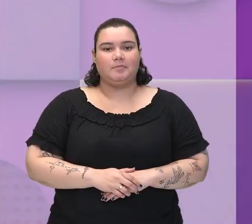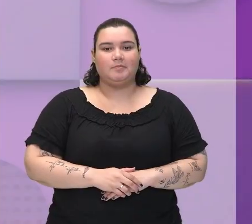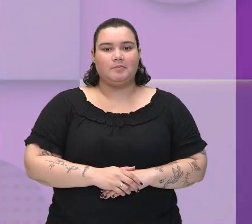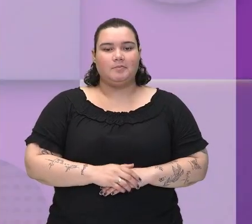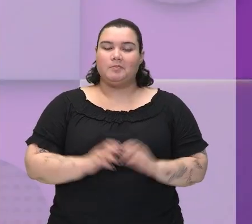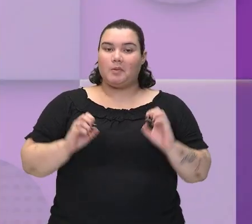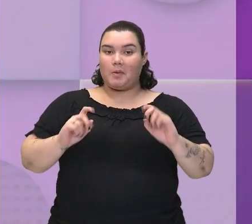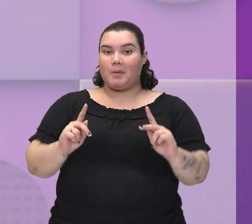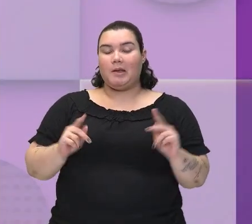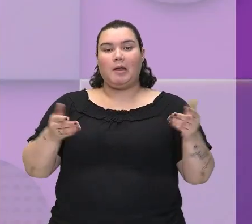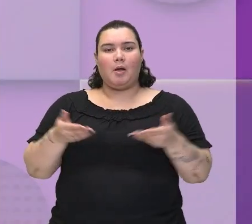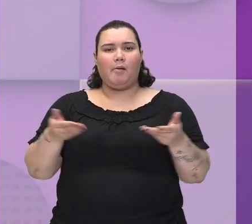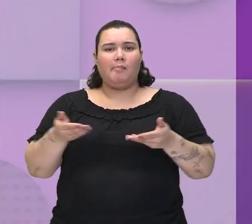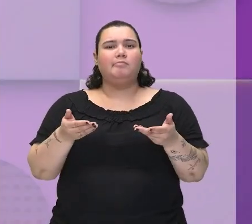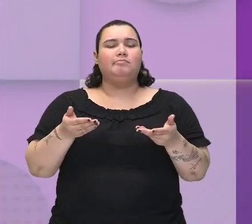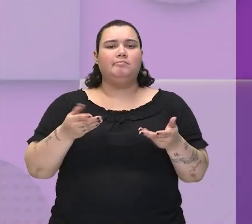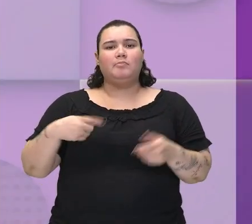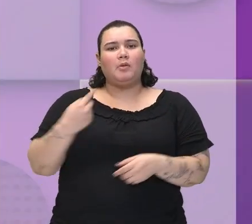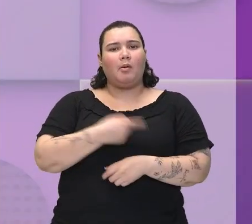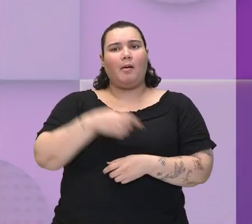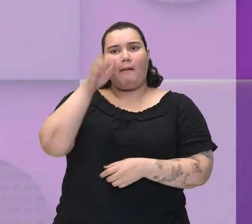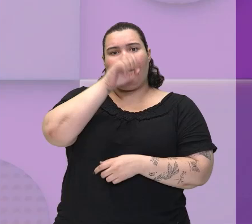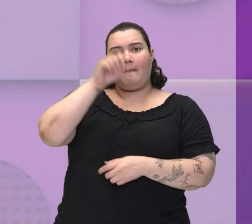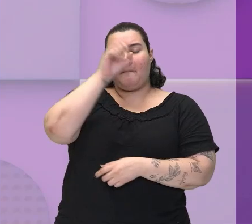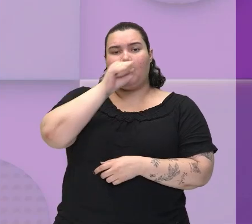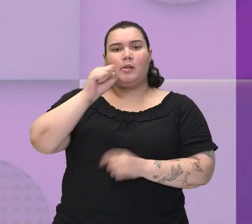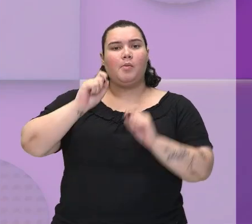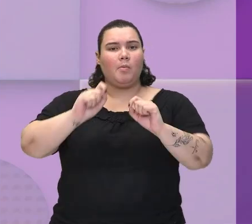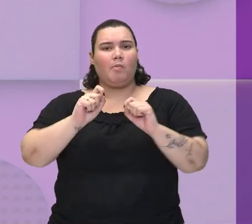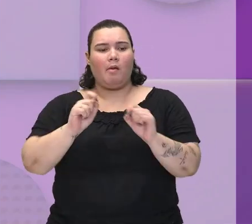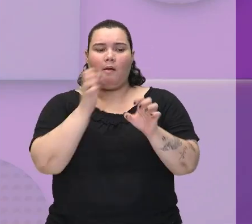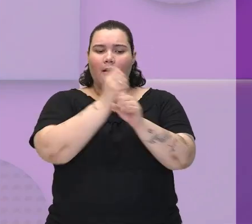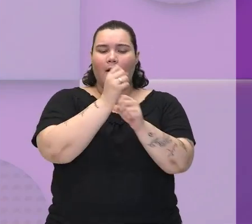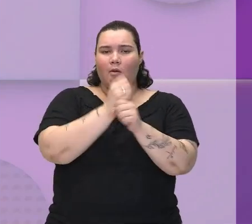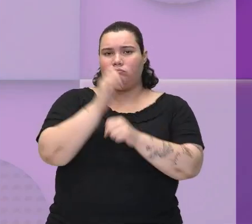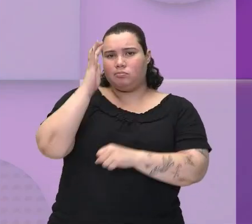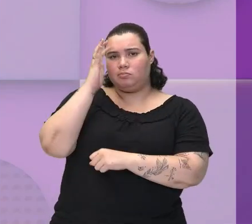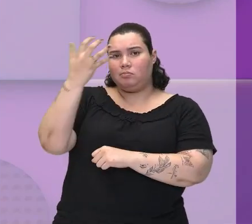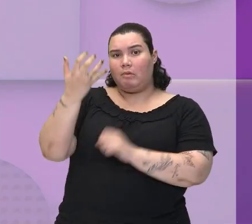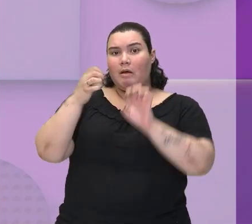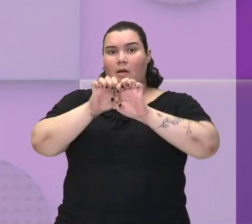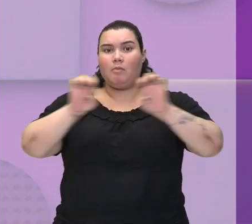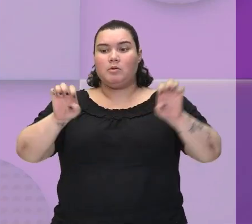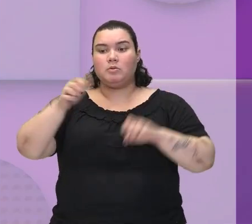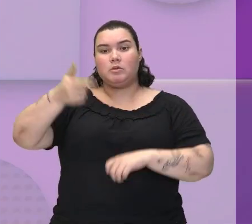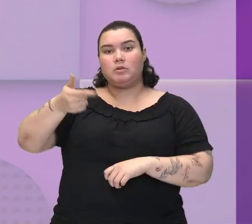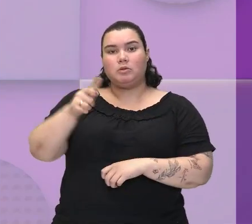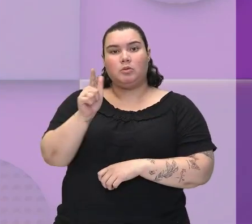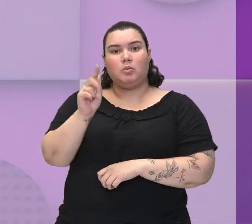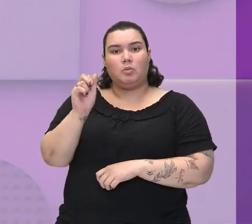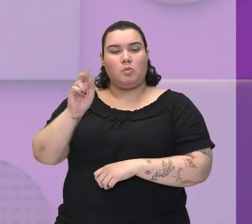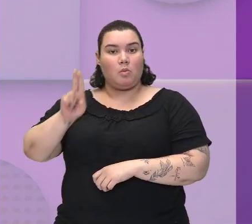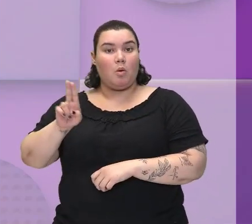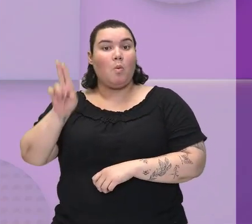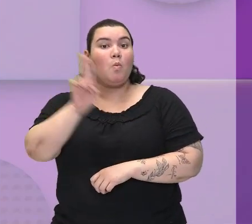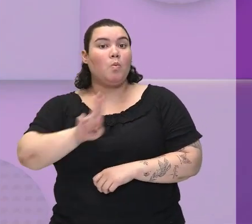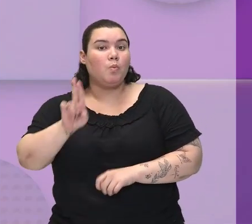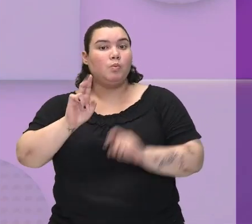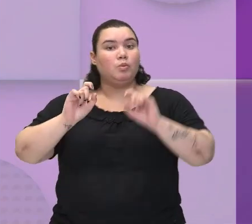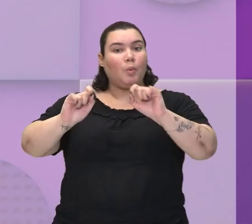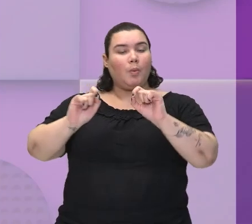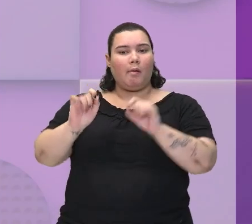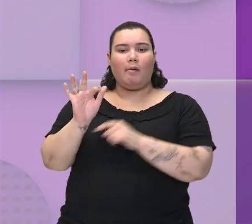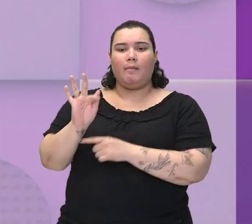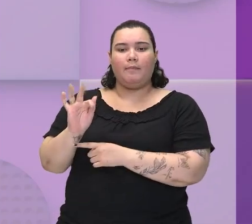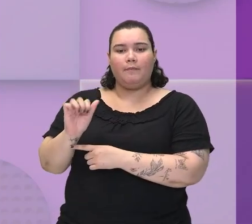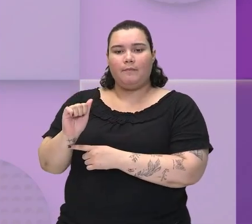Então vamos aprender a resolver equações do segundo grau, né, usando a fatoração. Então, a